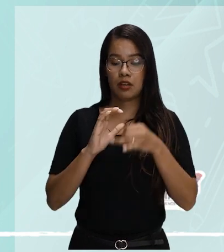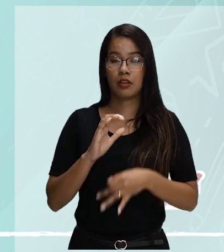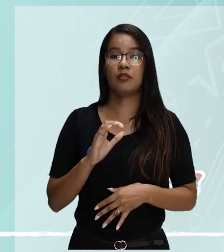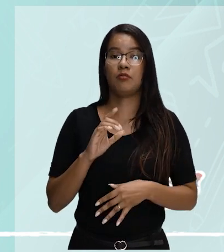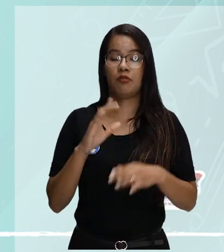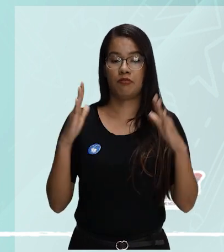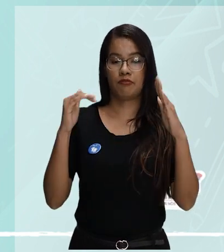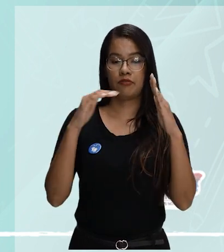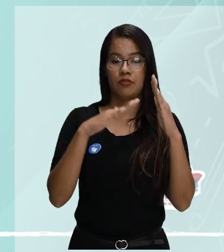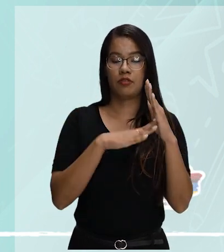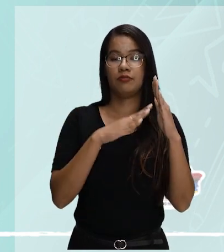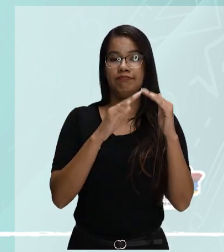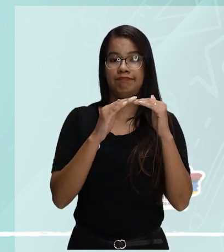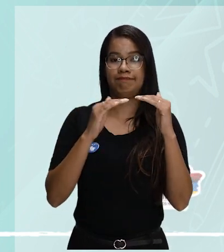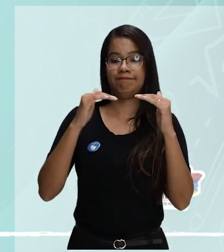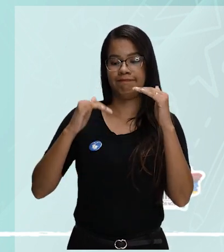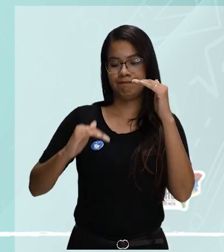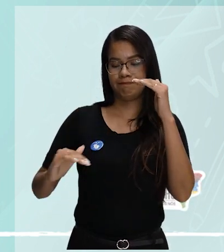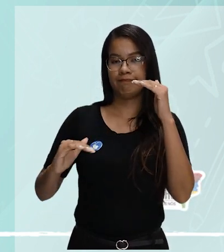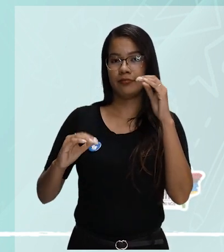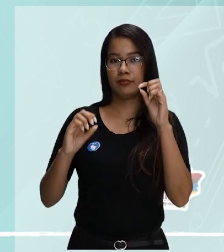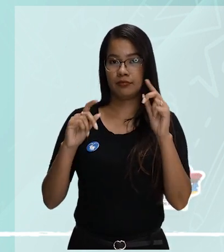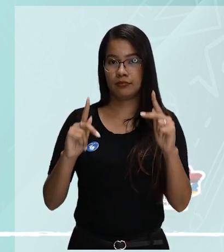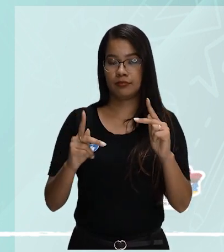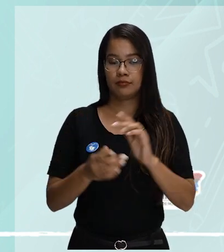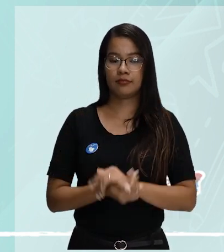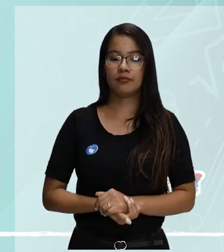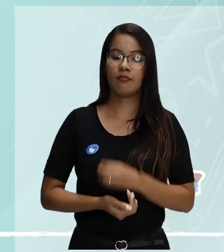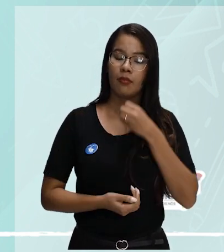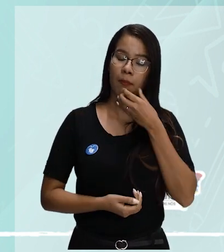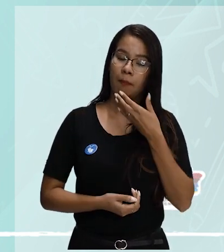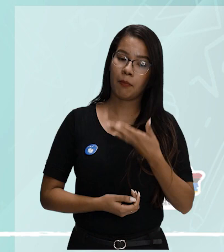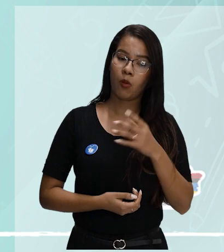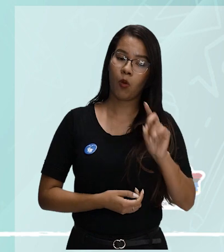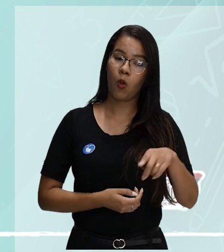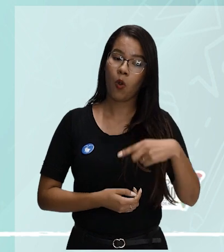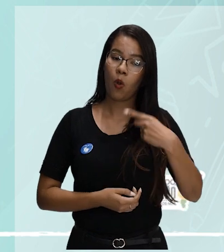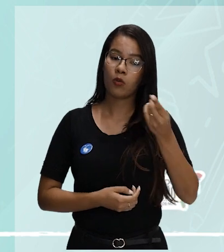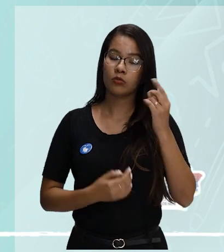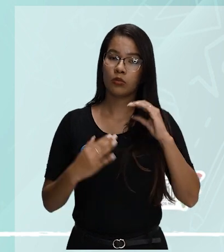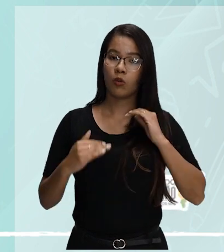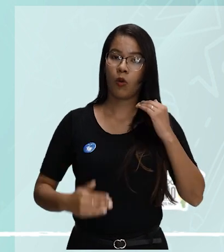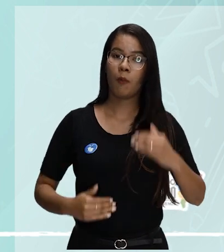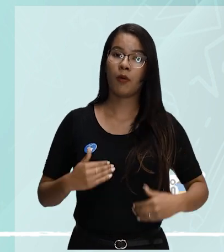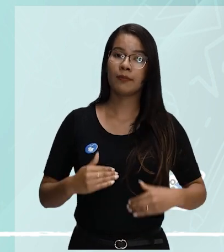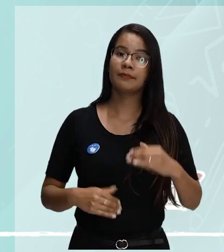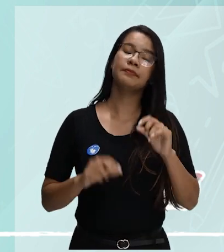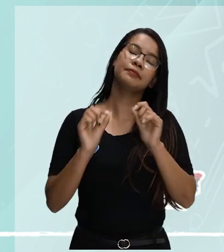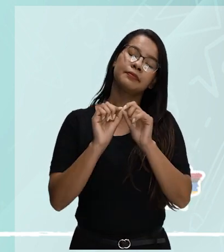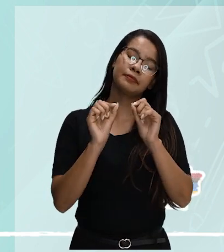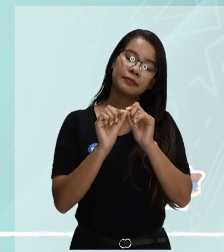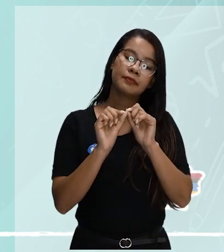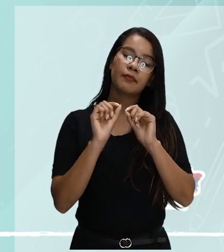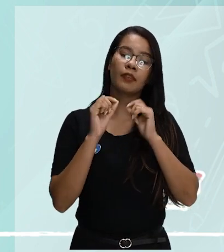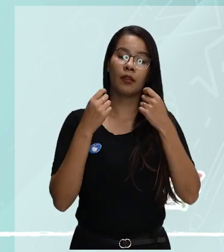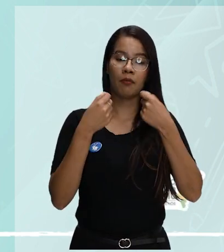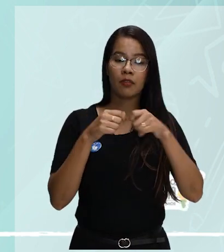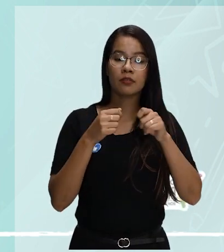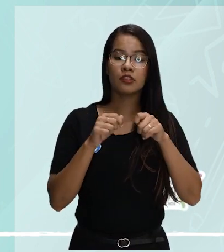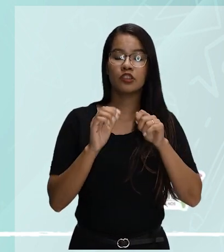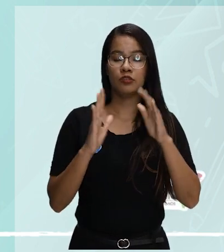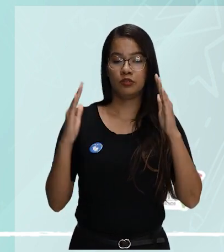de uma função decrescente. Ok? Bom, pessoal, o outro comportamento que uma função pode ser, é que ela pode ser uma